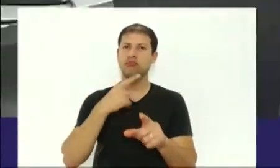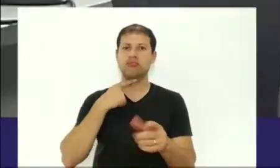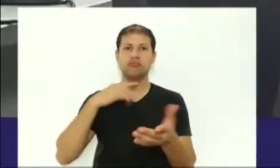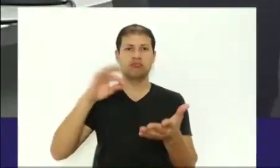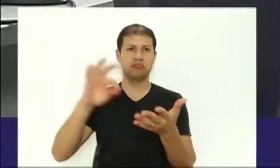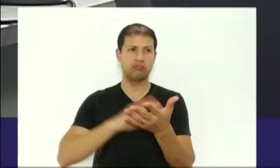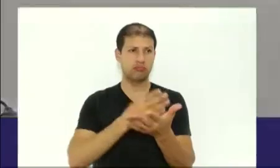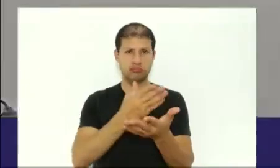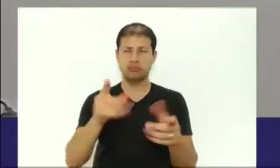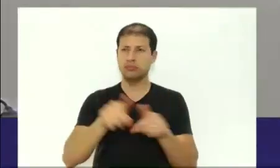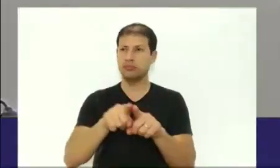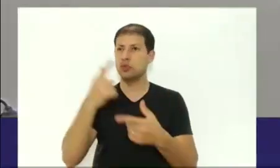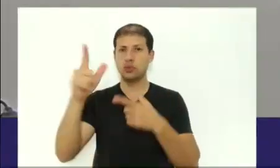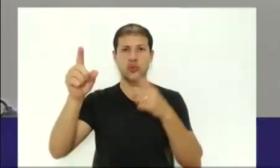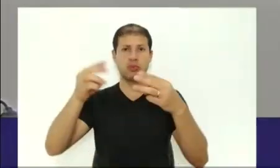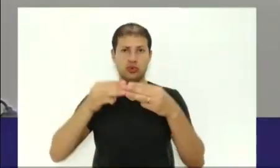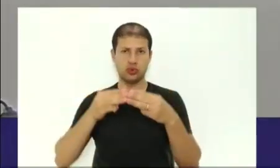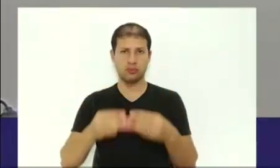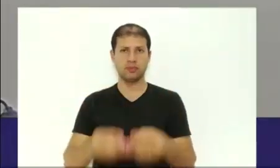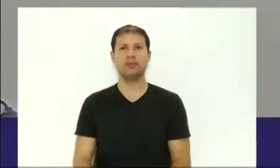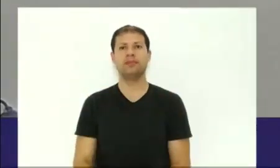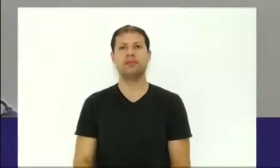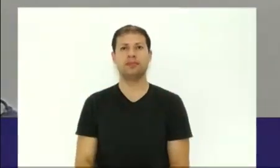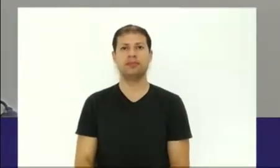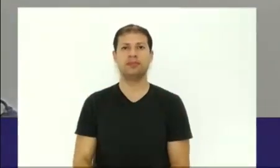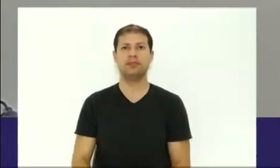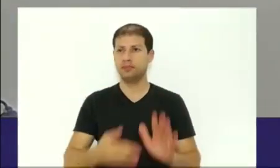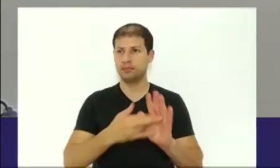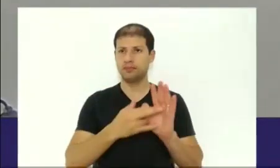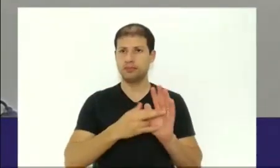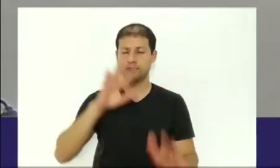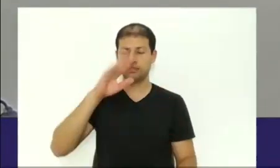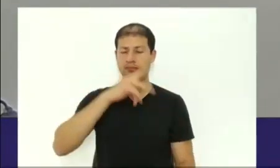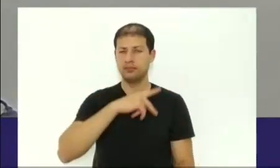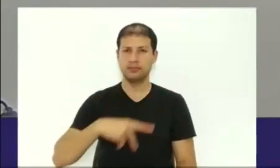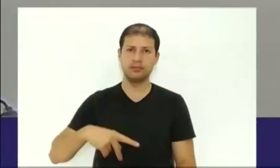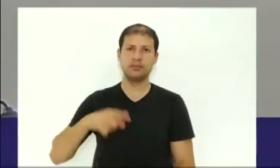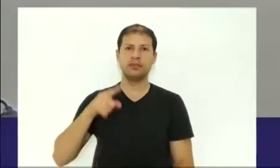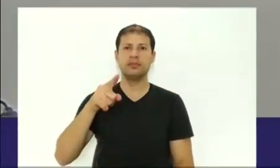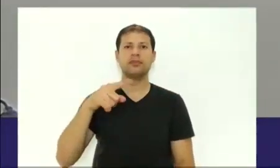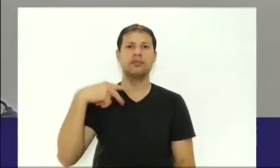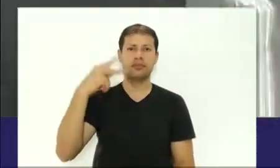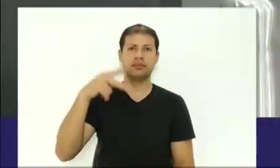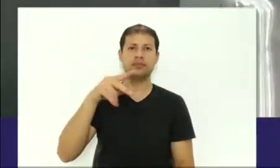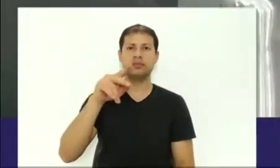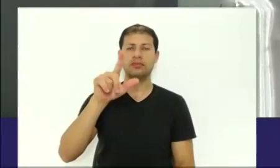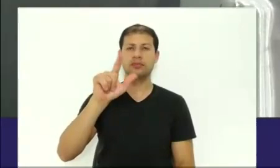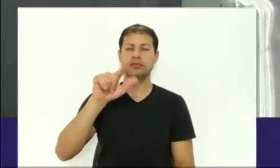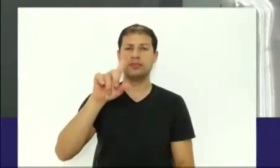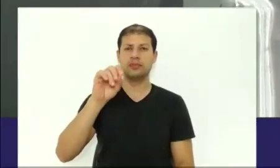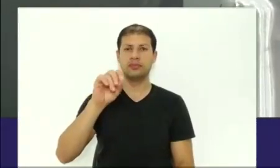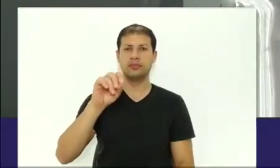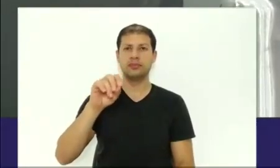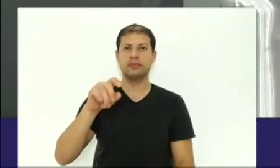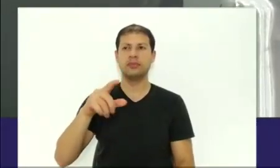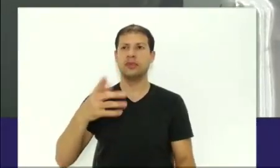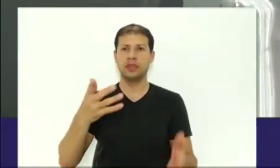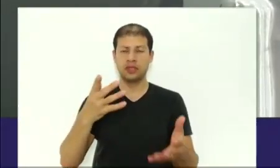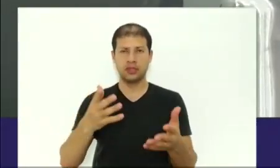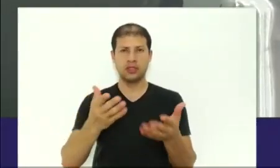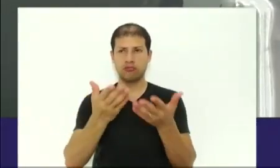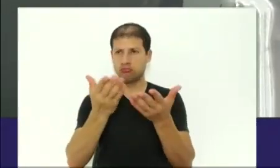moções. Questão de ordem, senhor presidente. Tem a palavra, pela ordem, o vereador Sargento Laudo. Senhor presidente, quero cumprimentar o